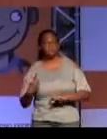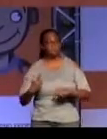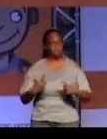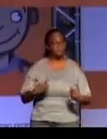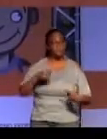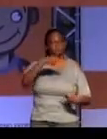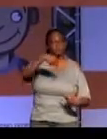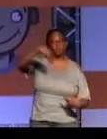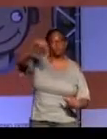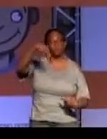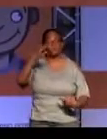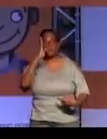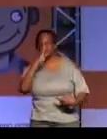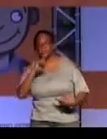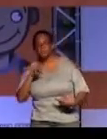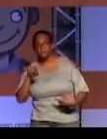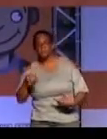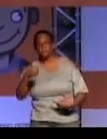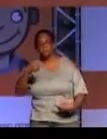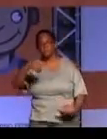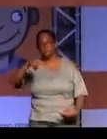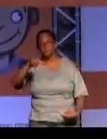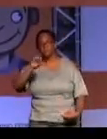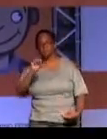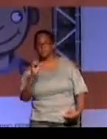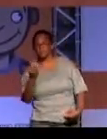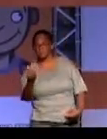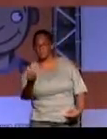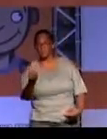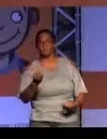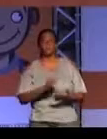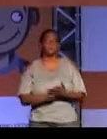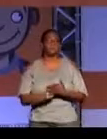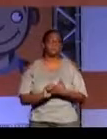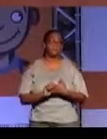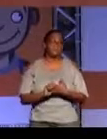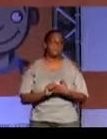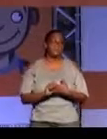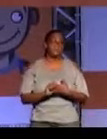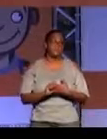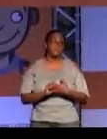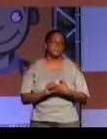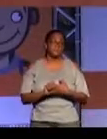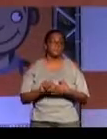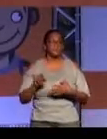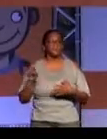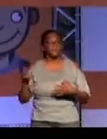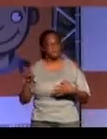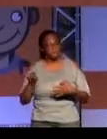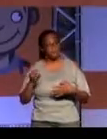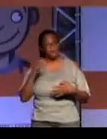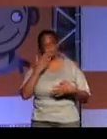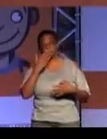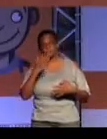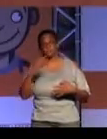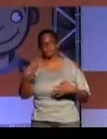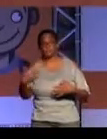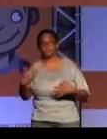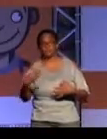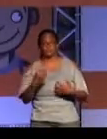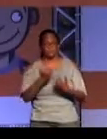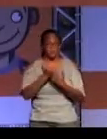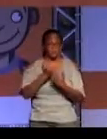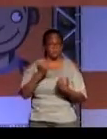Nordeste brasileiro, em 1986, e que eram do tipo 3. O Ministério